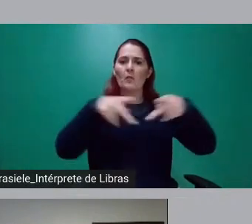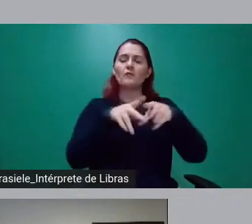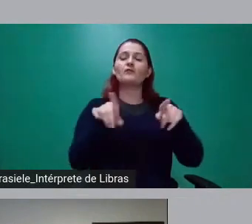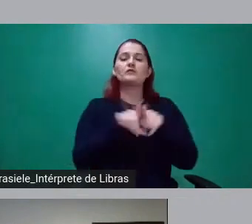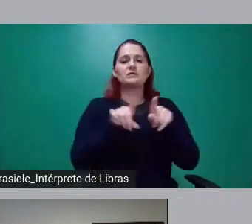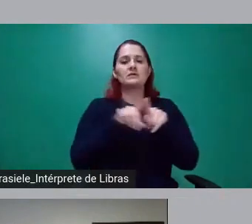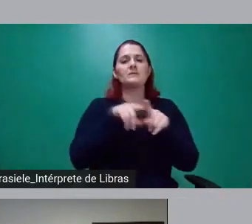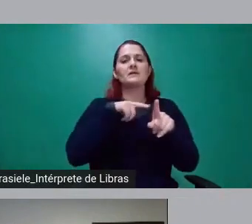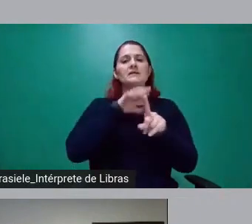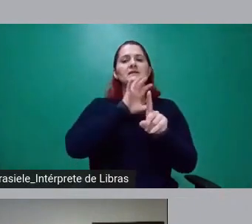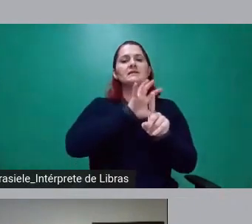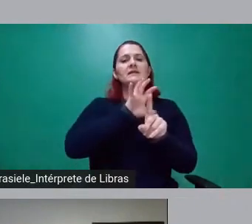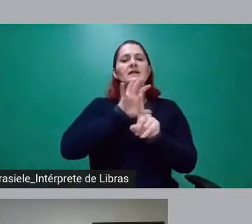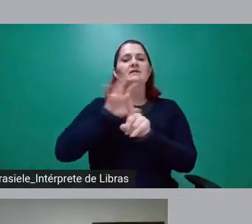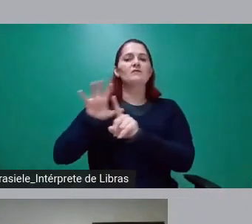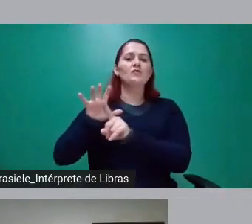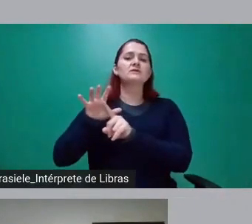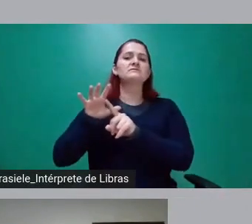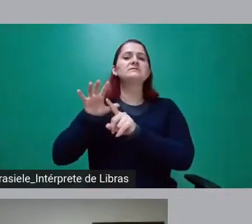influenciam as cortes.